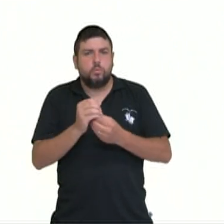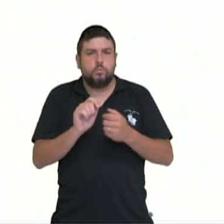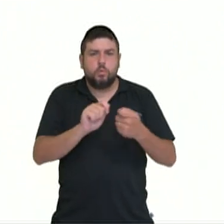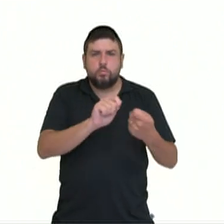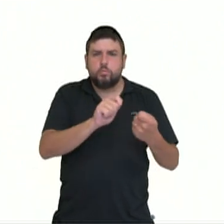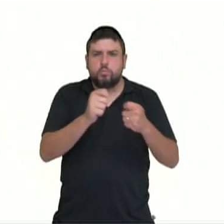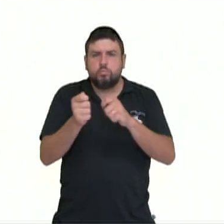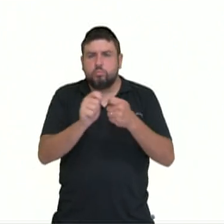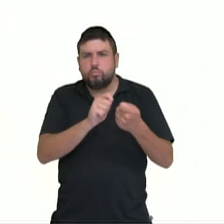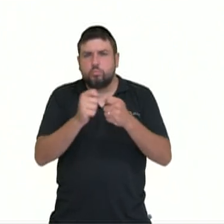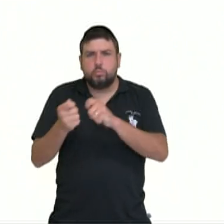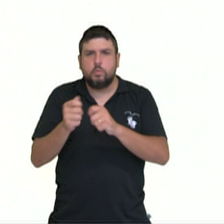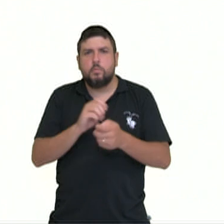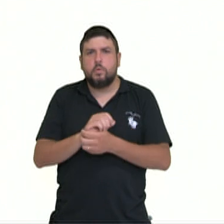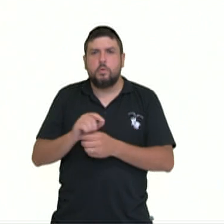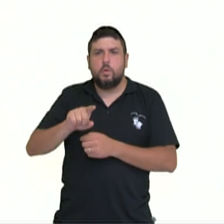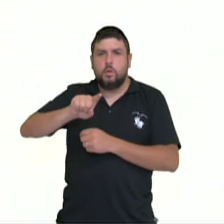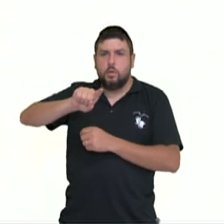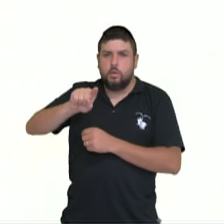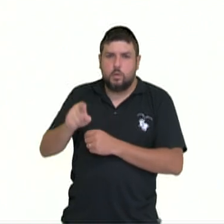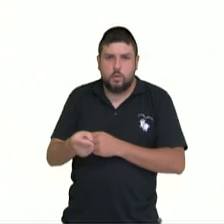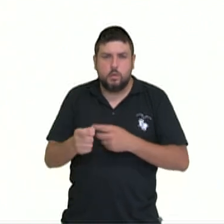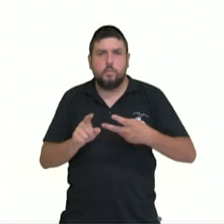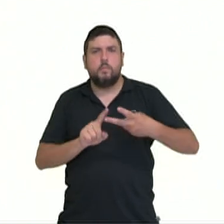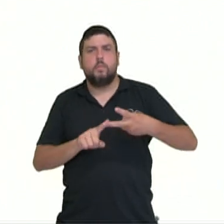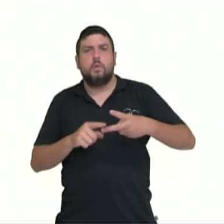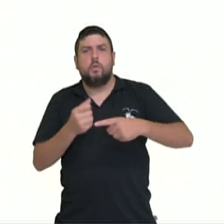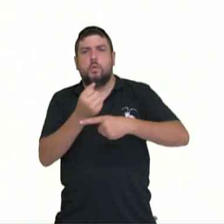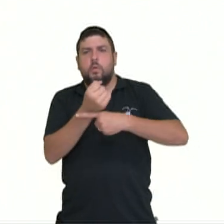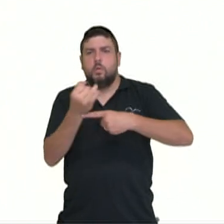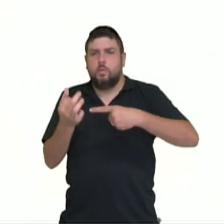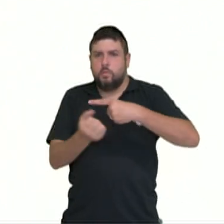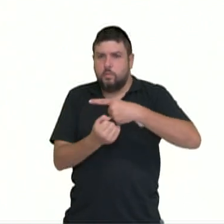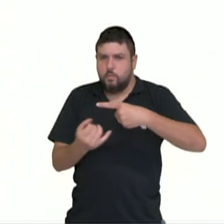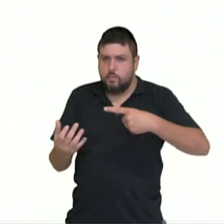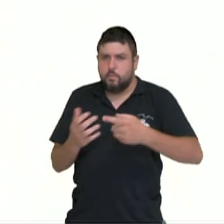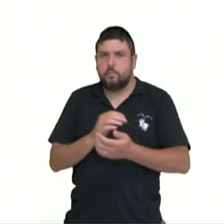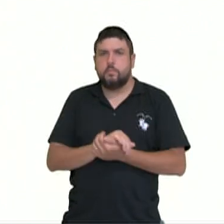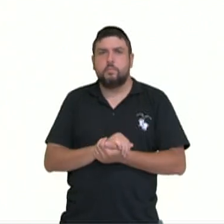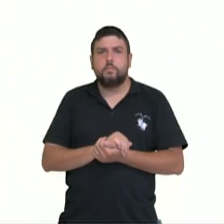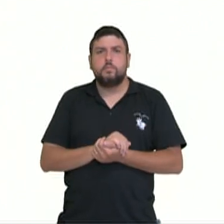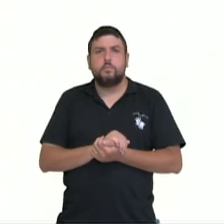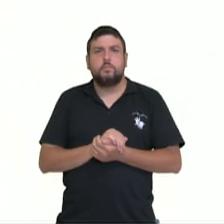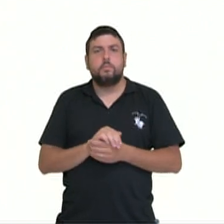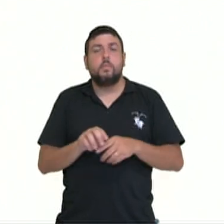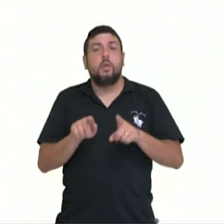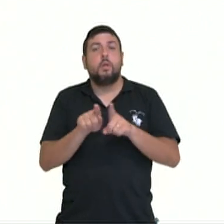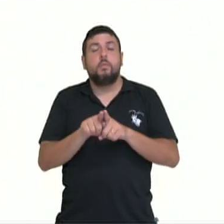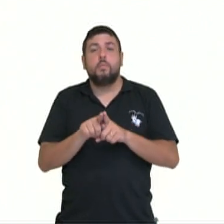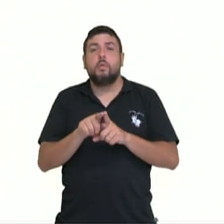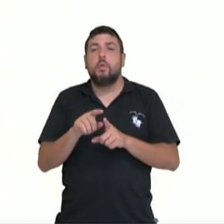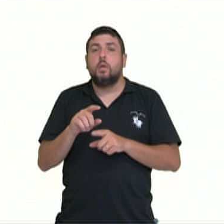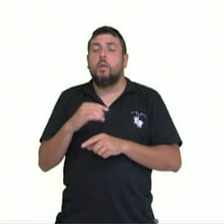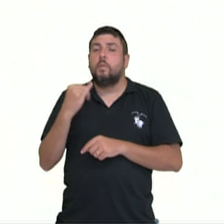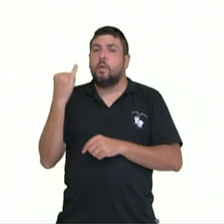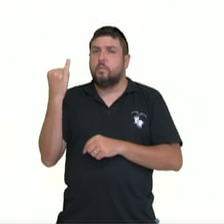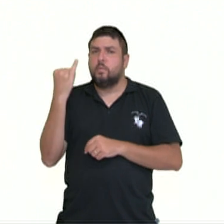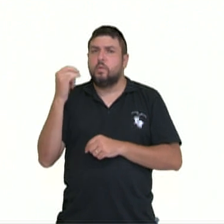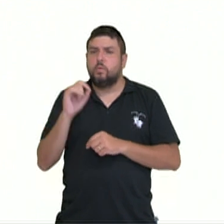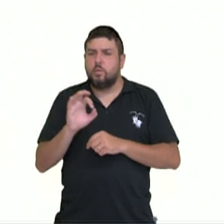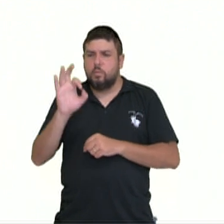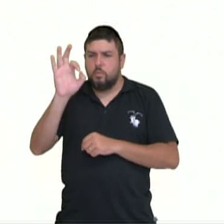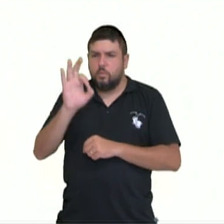ali em porcentagem, em decimal, em fração, certo? E a importância da educação da porcentagem na